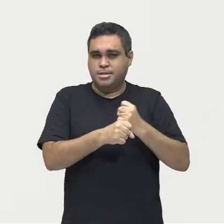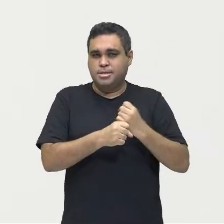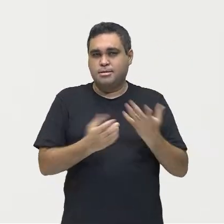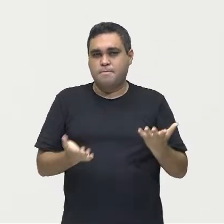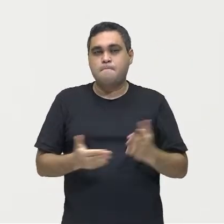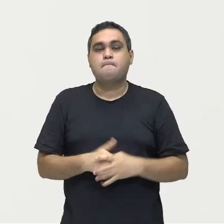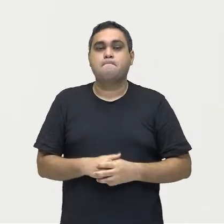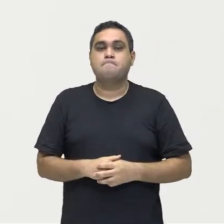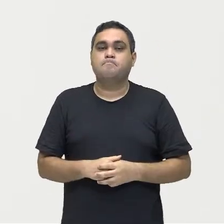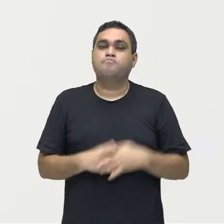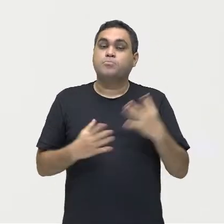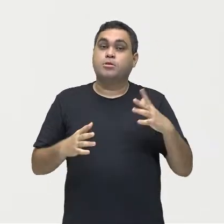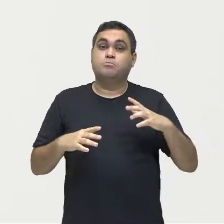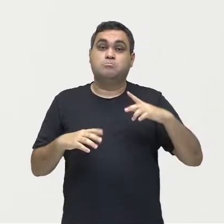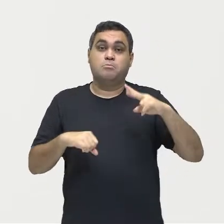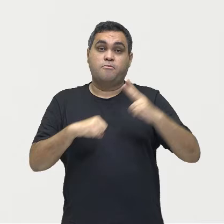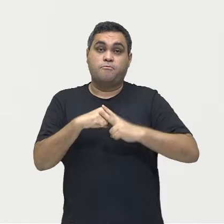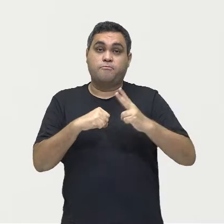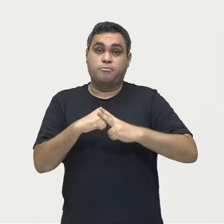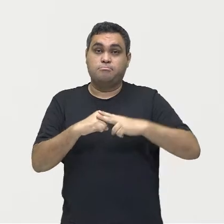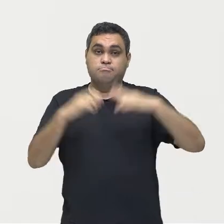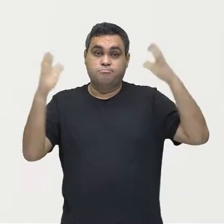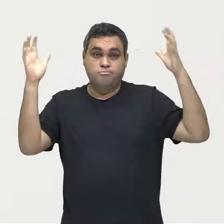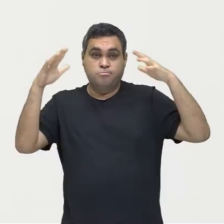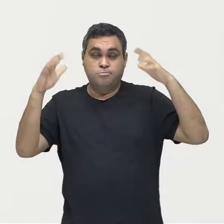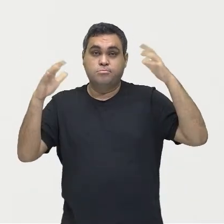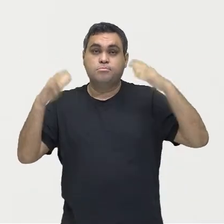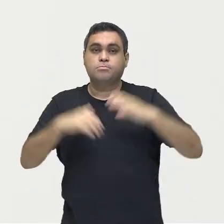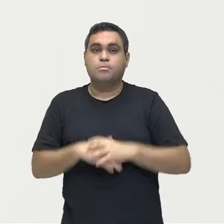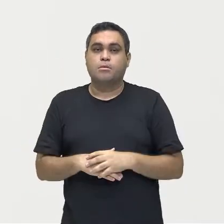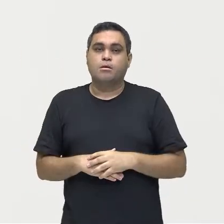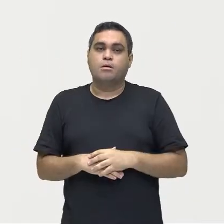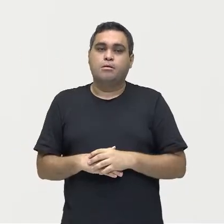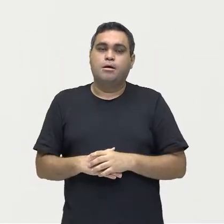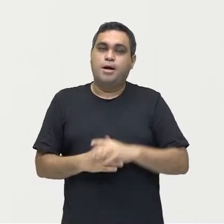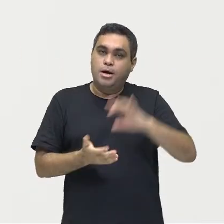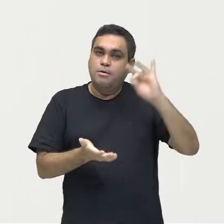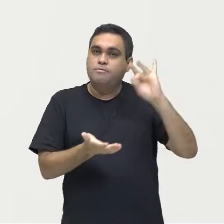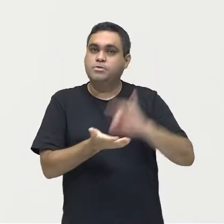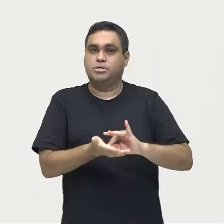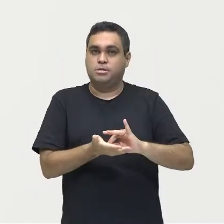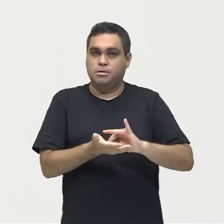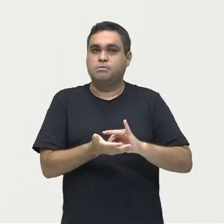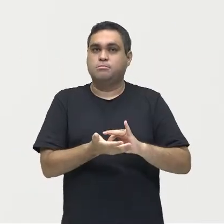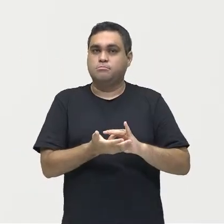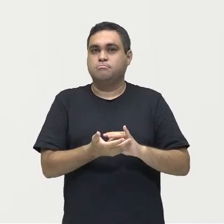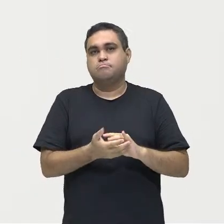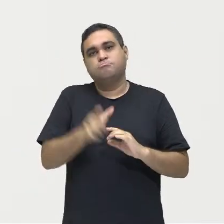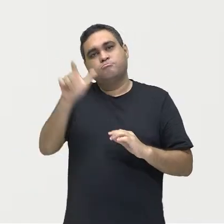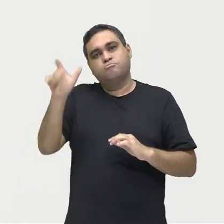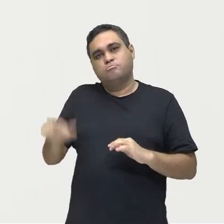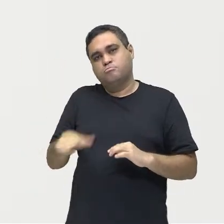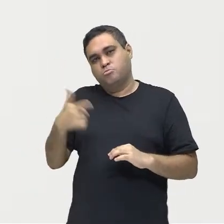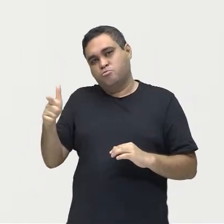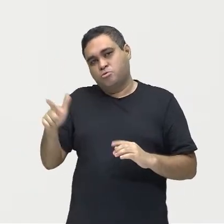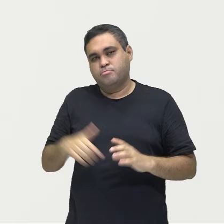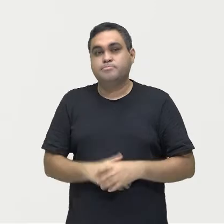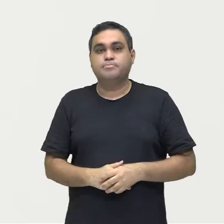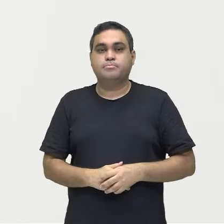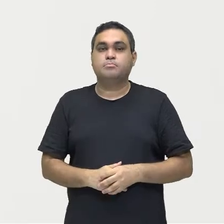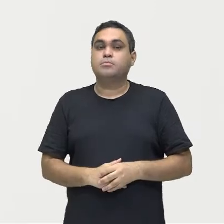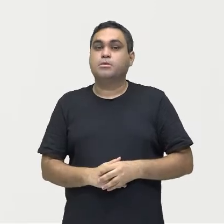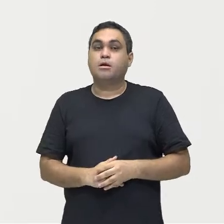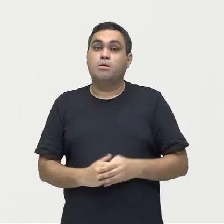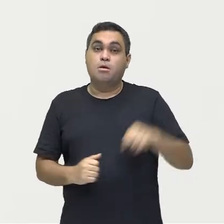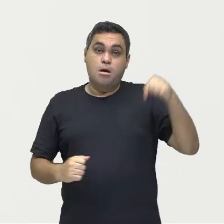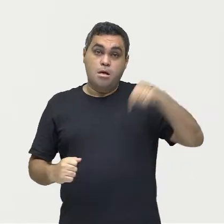o verbo chover aqui, empregado no seu sentido literal, real, não é? Não possui sujeito. Aqui,